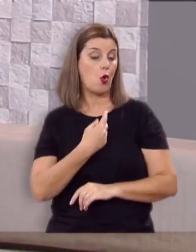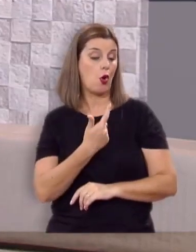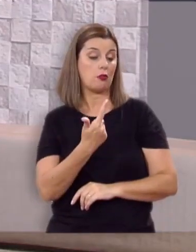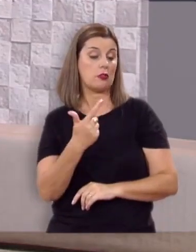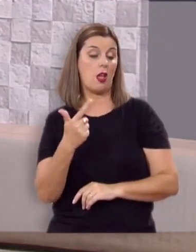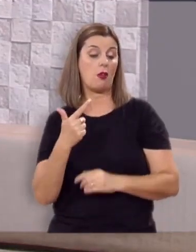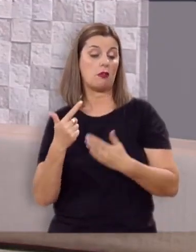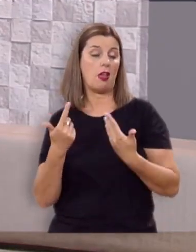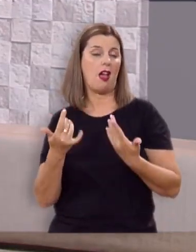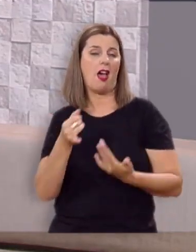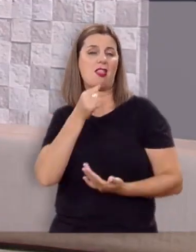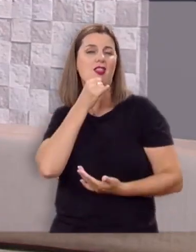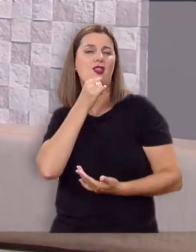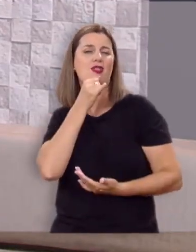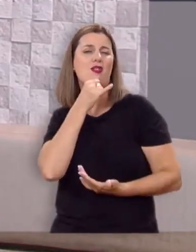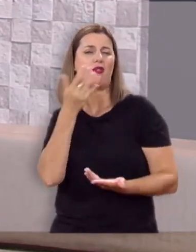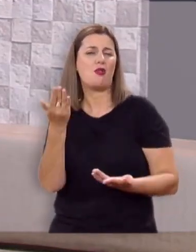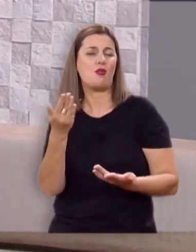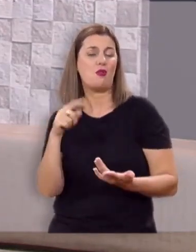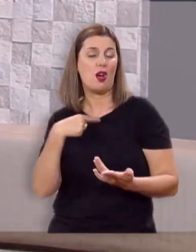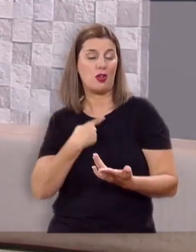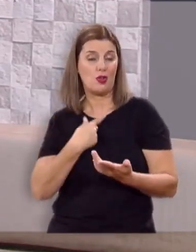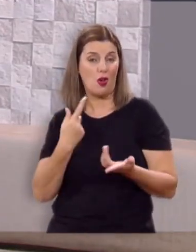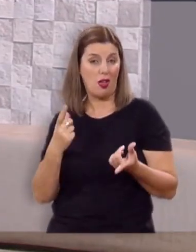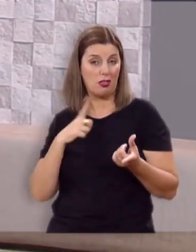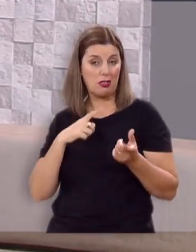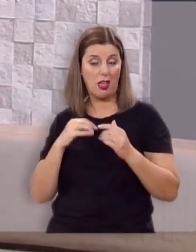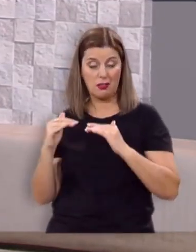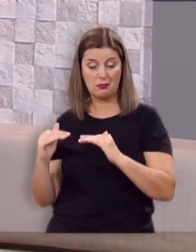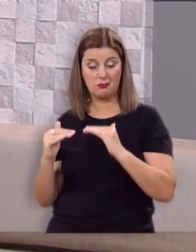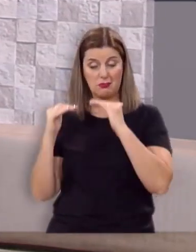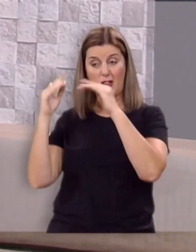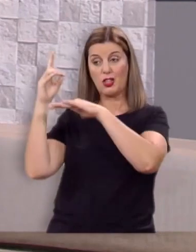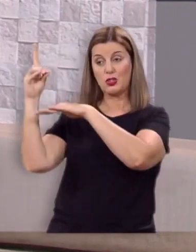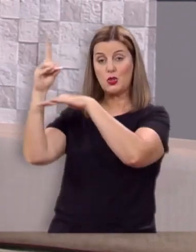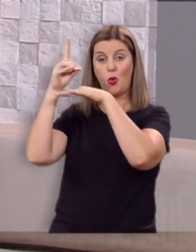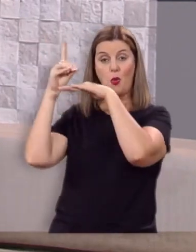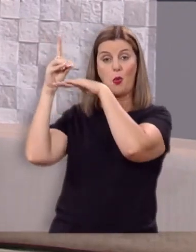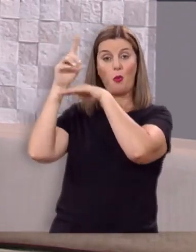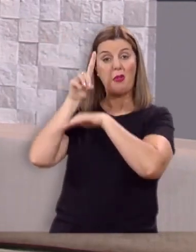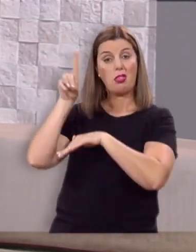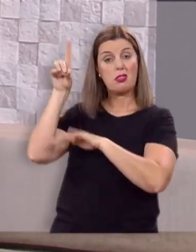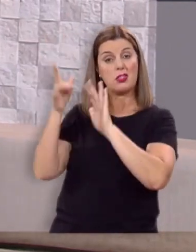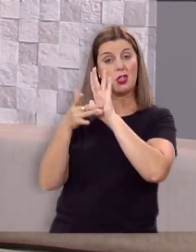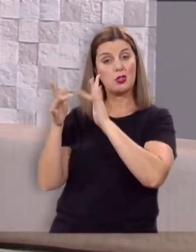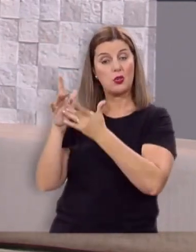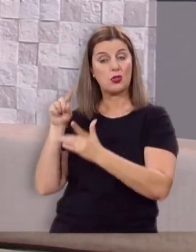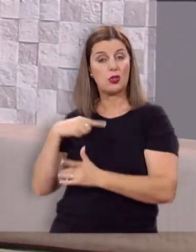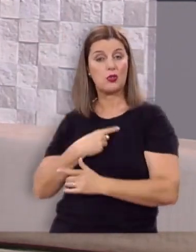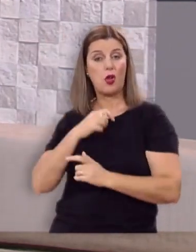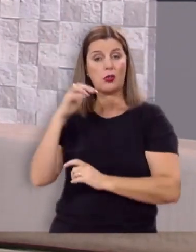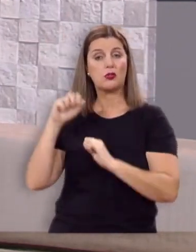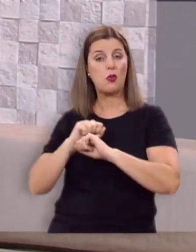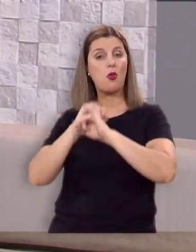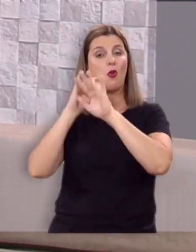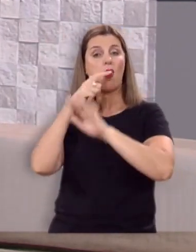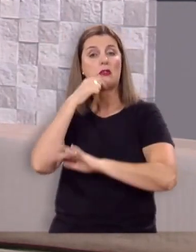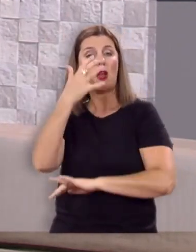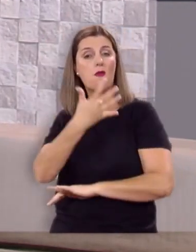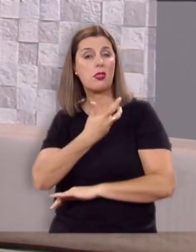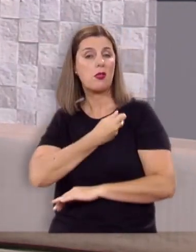Nós não estamos diante do acaso, nós estamos diante da soberania de Jesus Cristo, o nosso glorioso